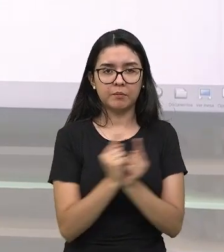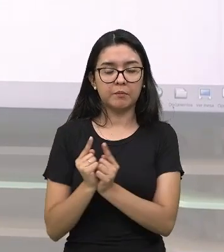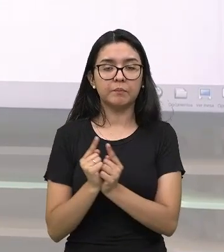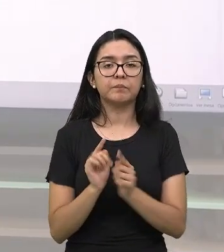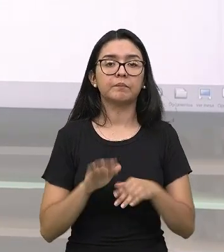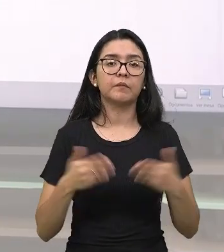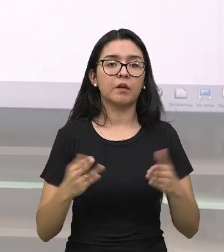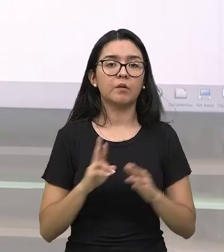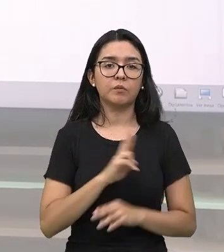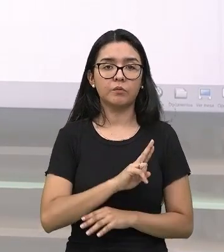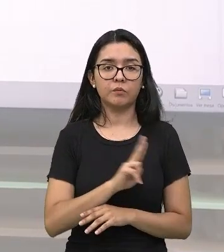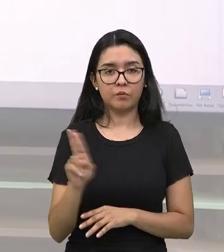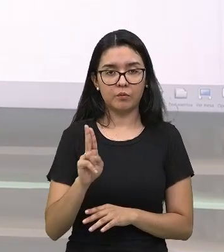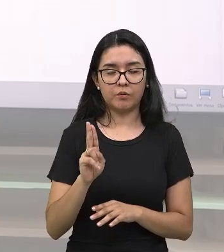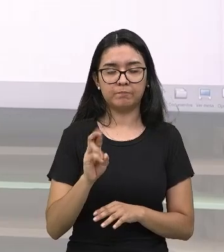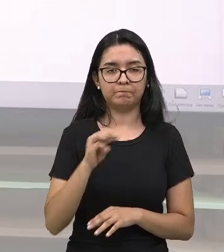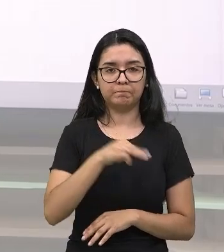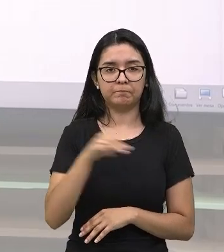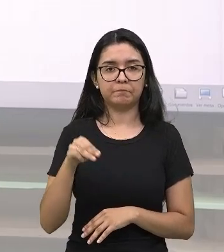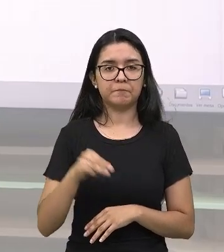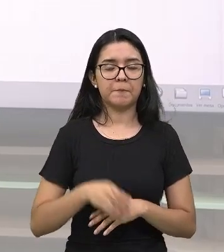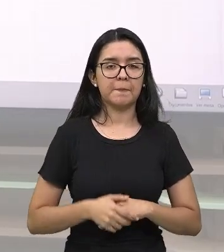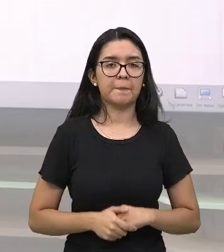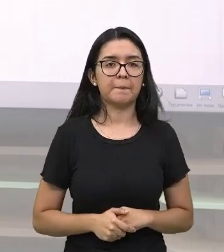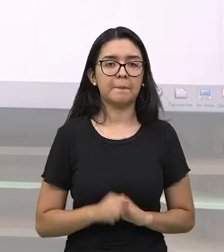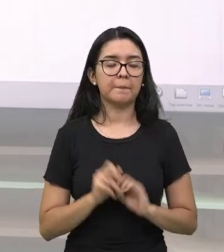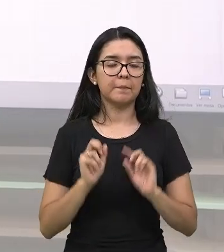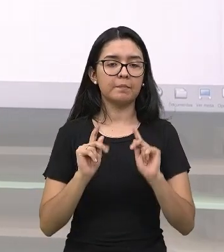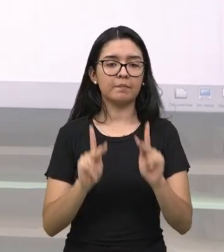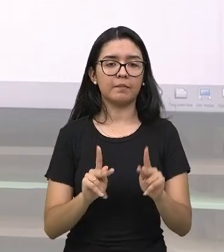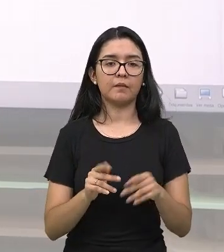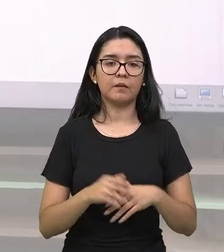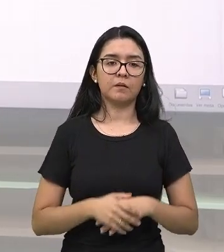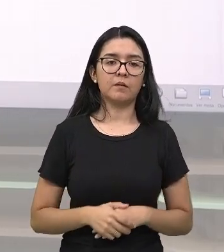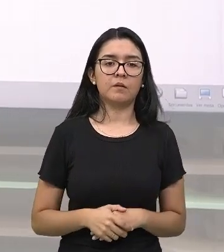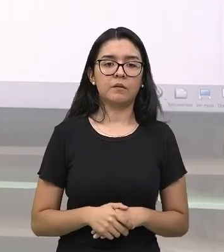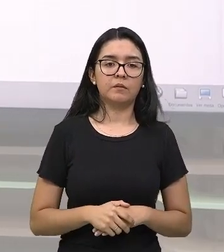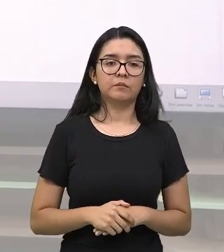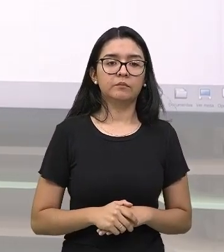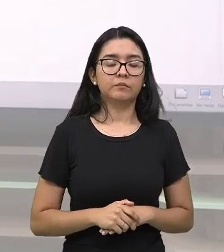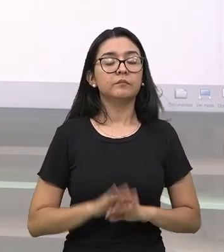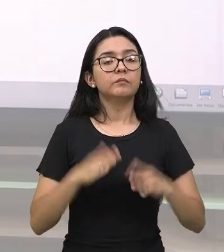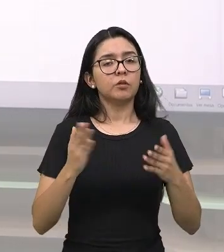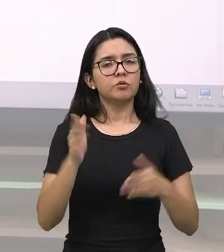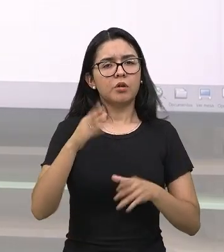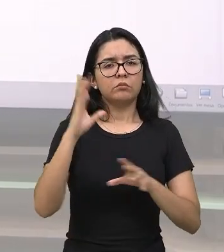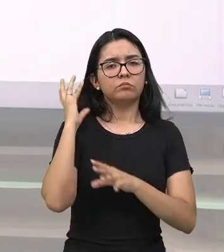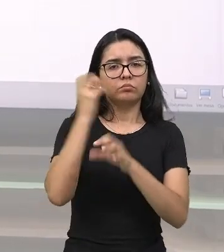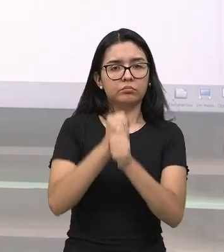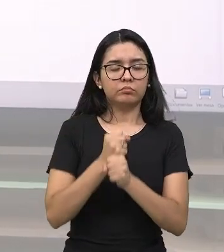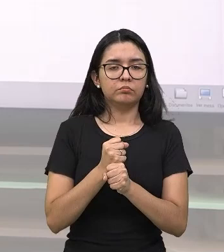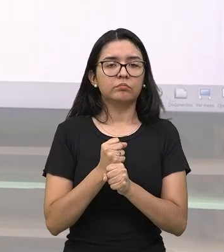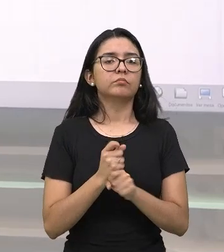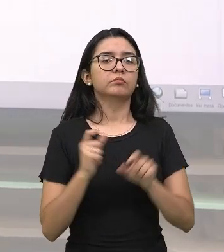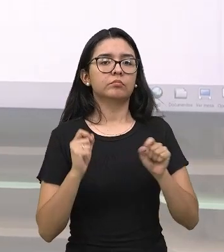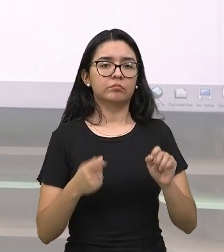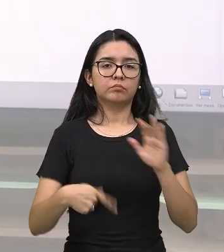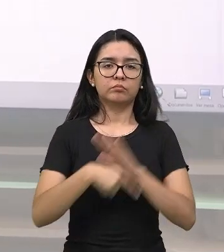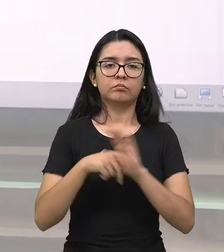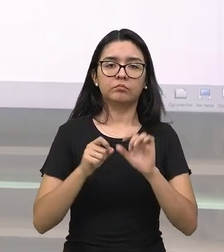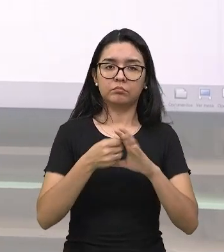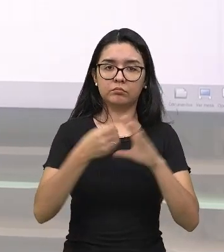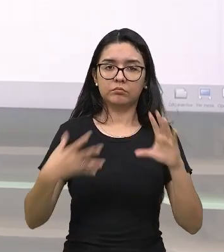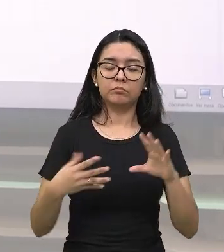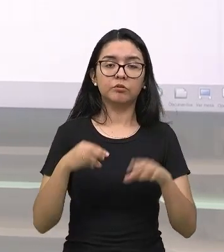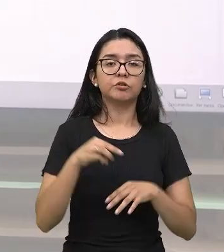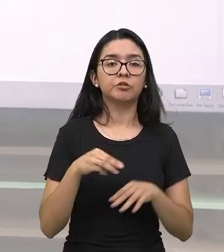que nós chamamos de milímetro. Beleza? Bom, pessoal, após nós lembrarmos aí, né, sobre as unidades de medida de